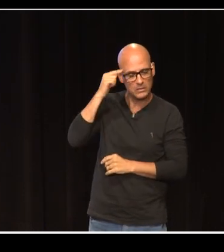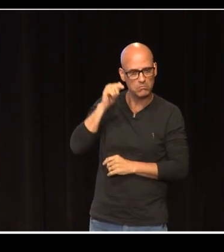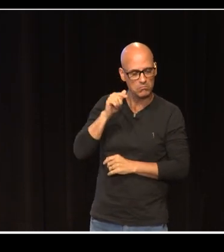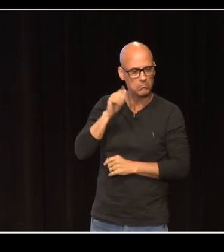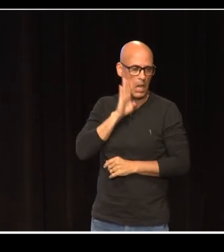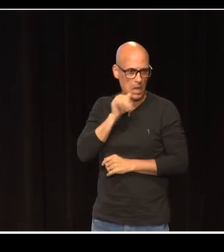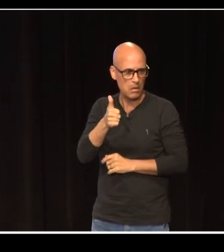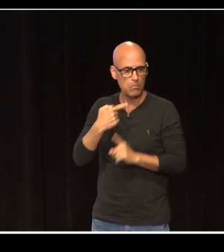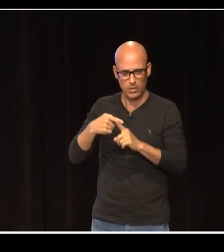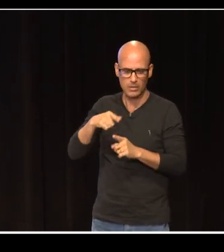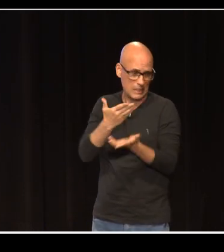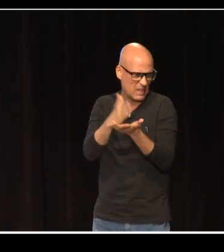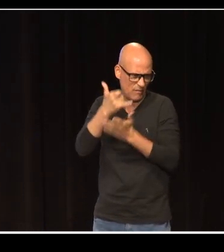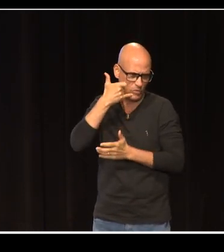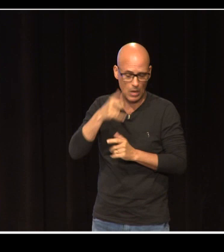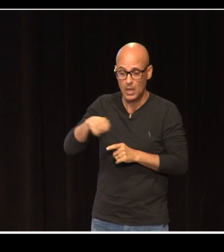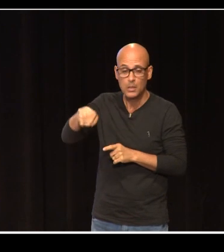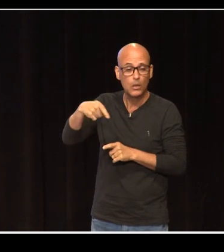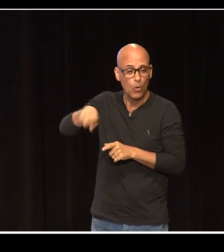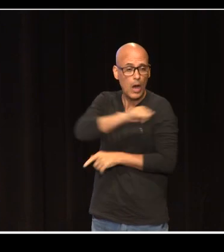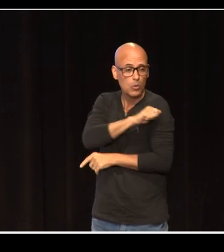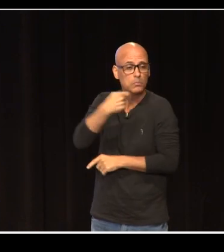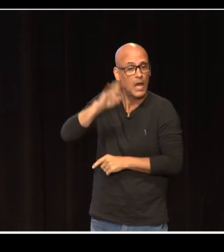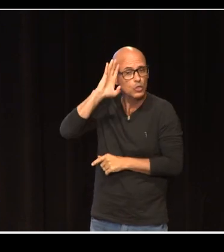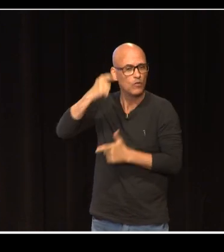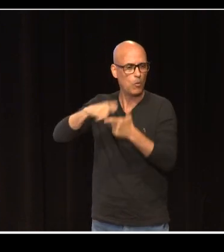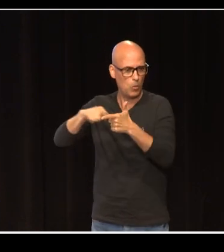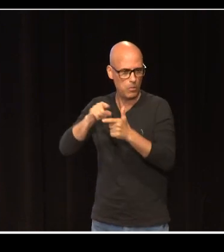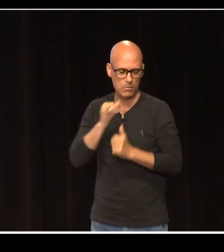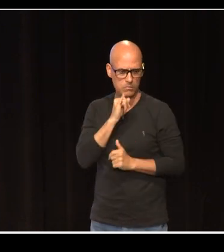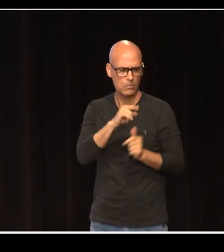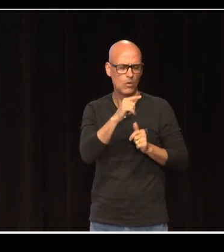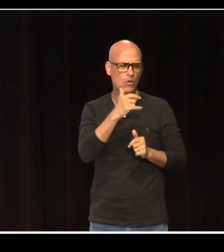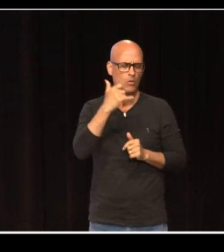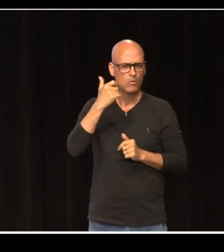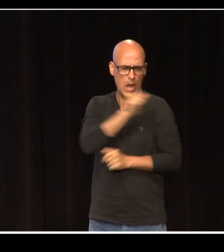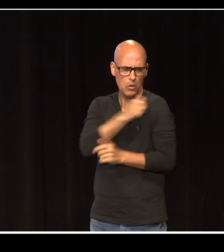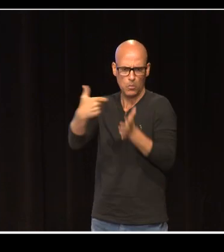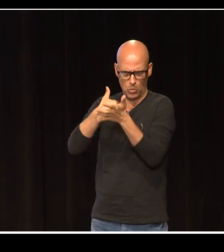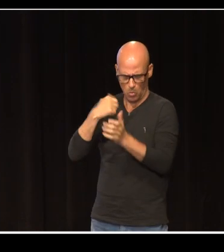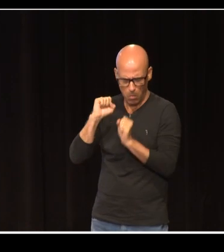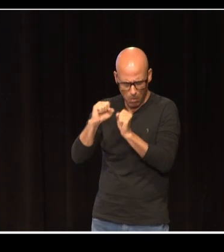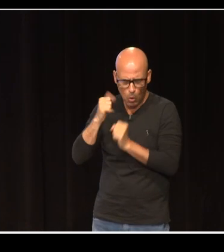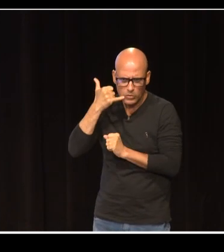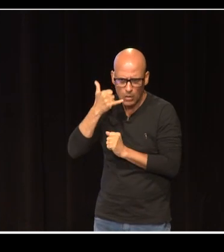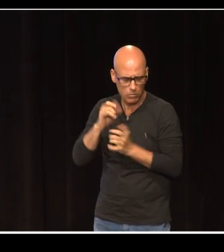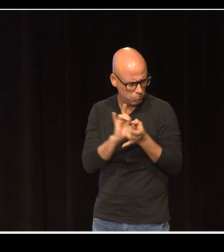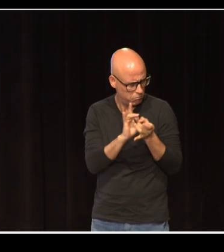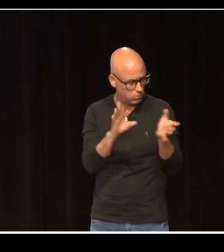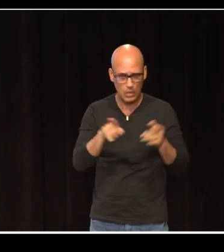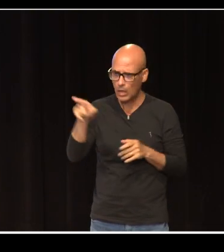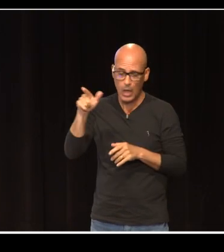celular, eles tinham que resolver uma situação, um problema lá. E aí a aluna falou, posso olhar no celular? Eu falei, à vontade. Ela ficou um tempão lá no